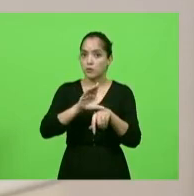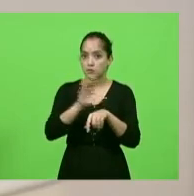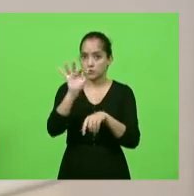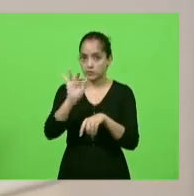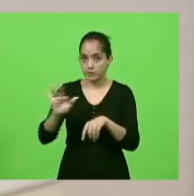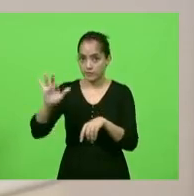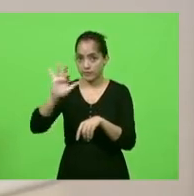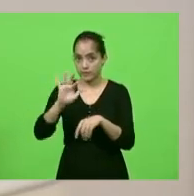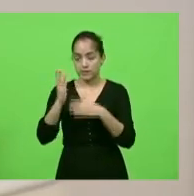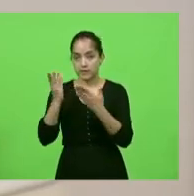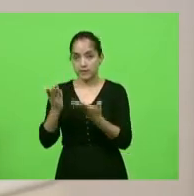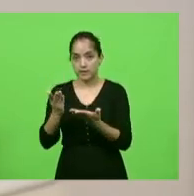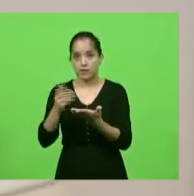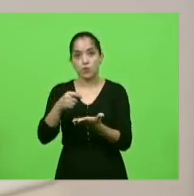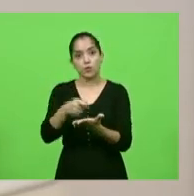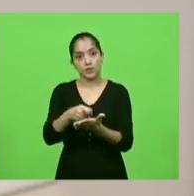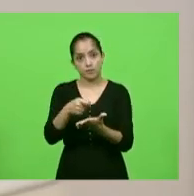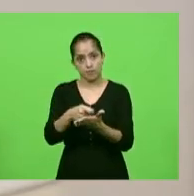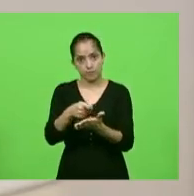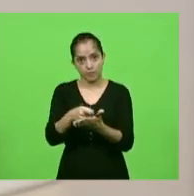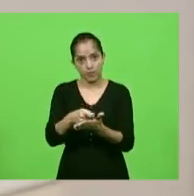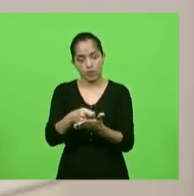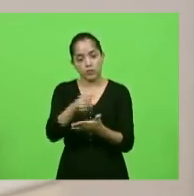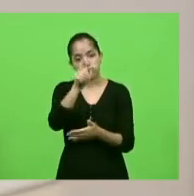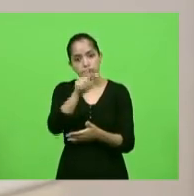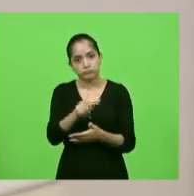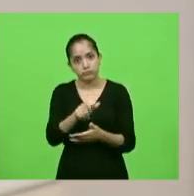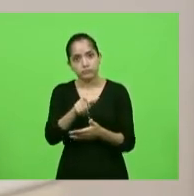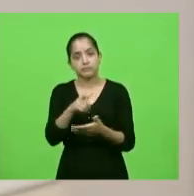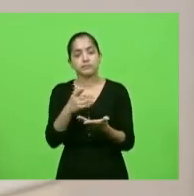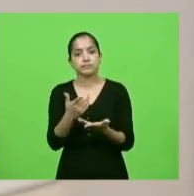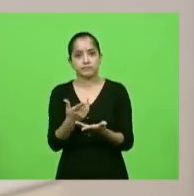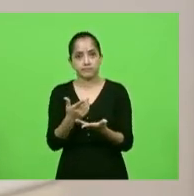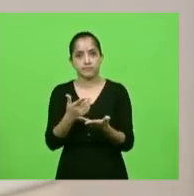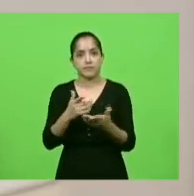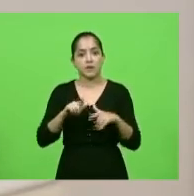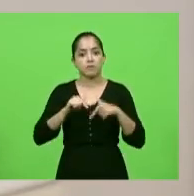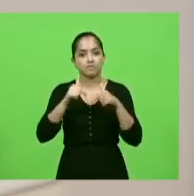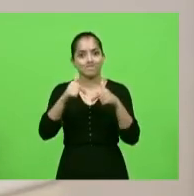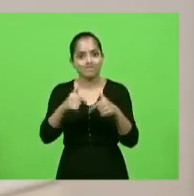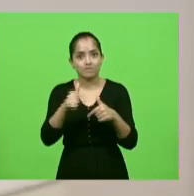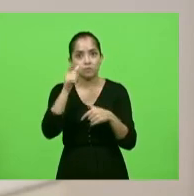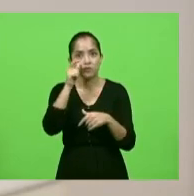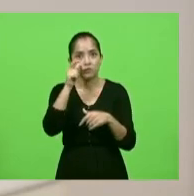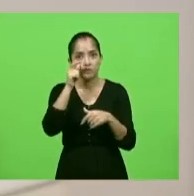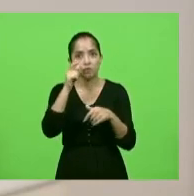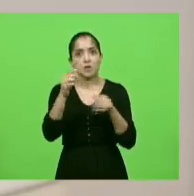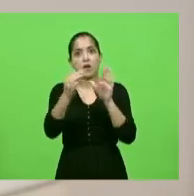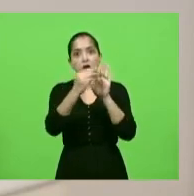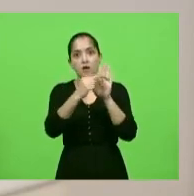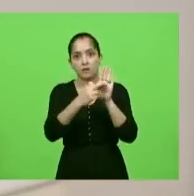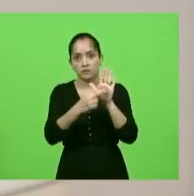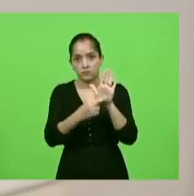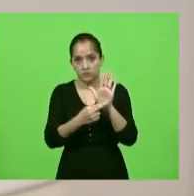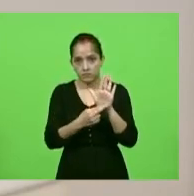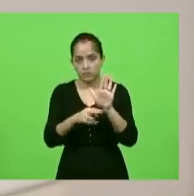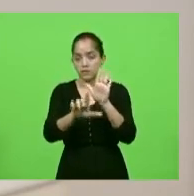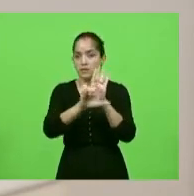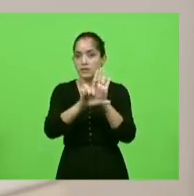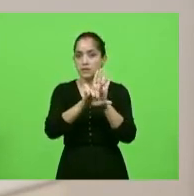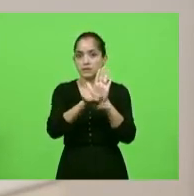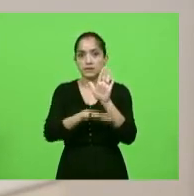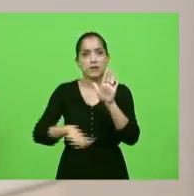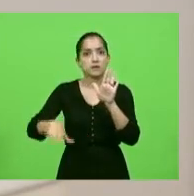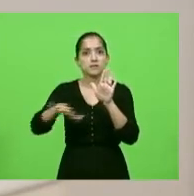forma, impõe ao detentor do mandato popular a atuação em atenção às normas constitucionais e às leis em geral,